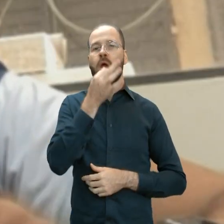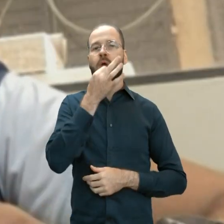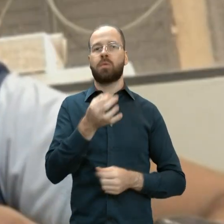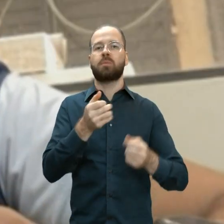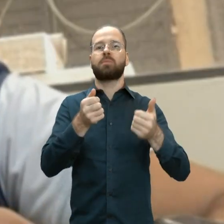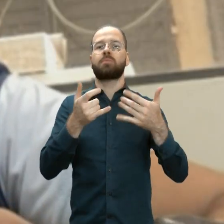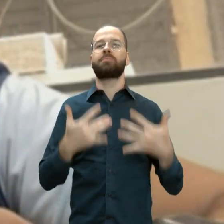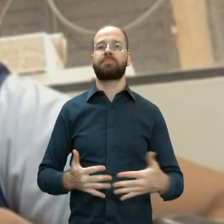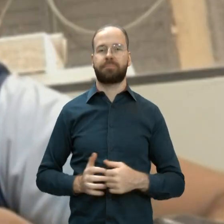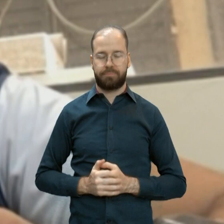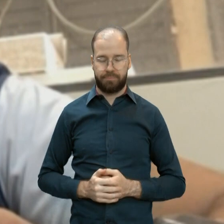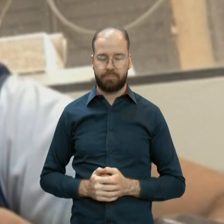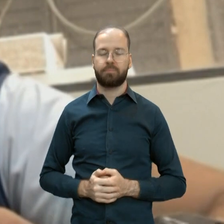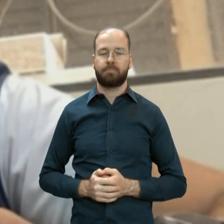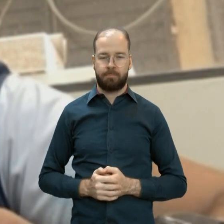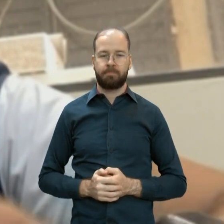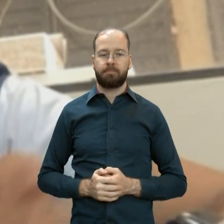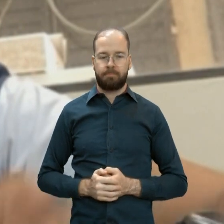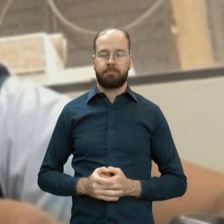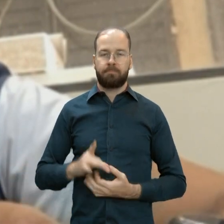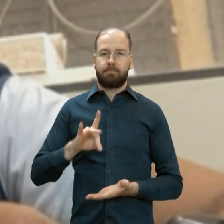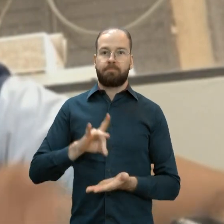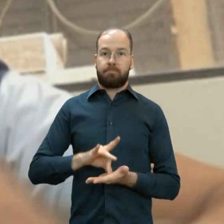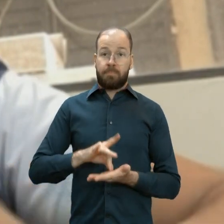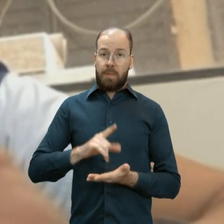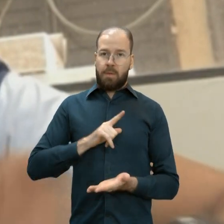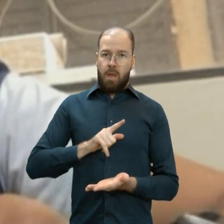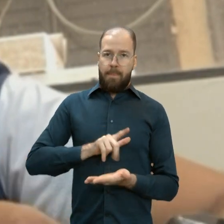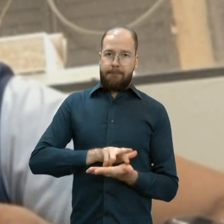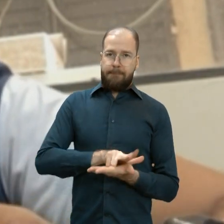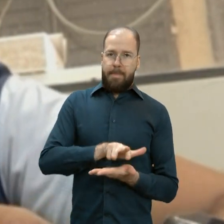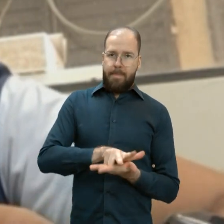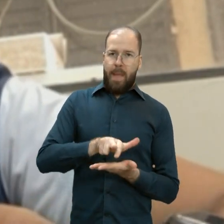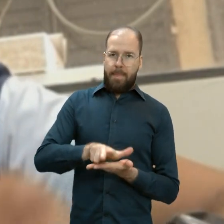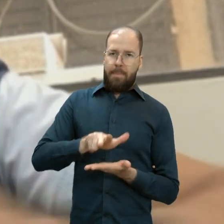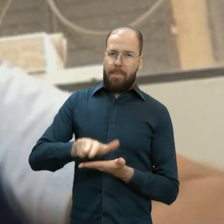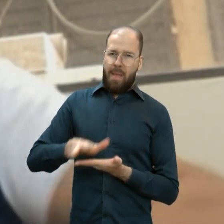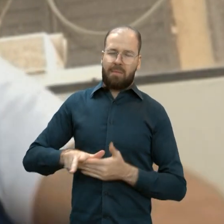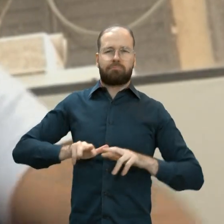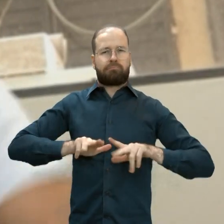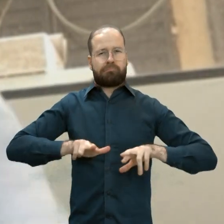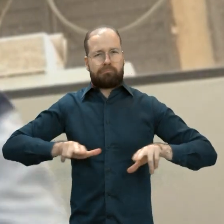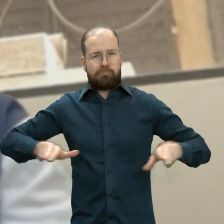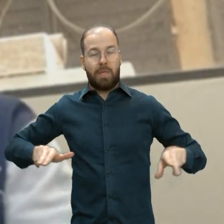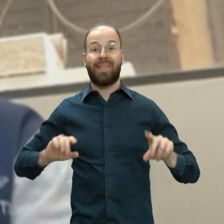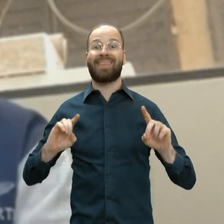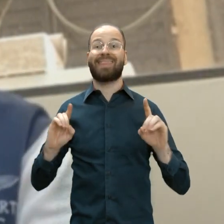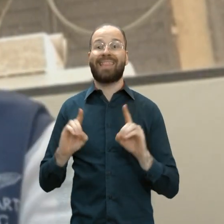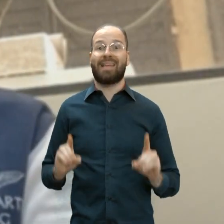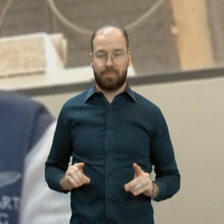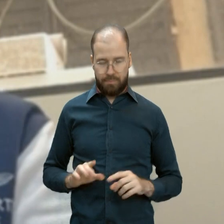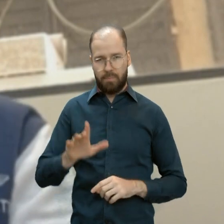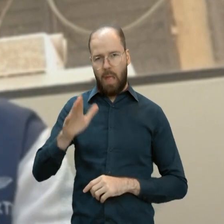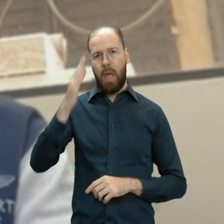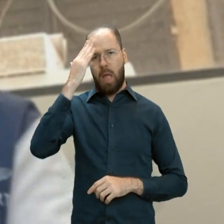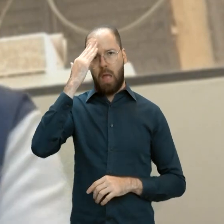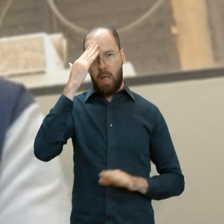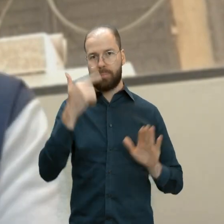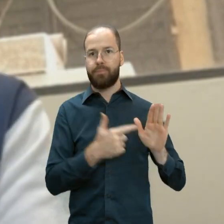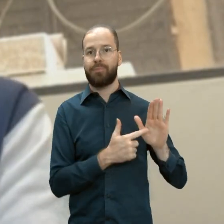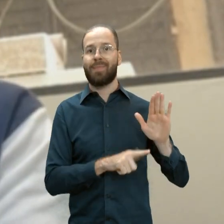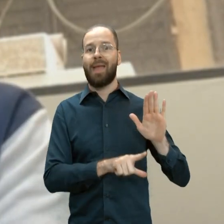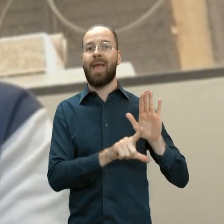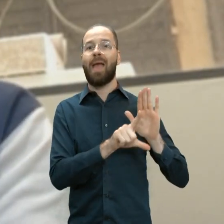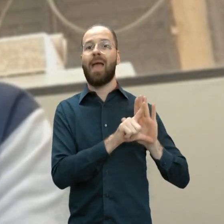muito grande de deficiências. Por isso que, por mais que a Lei Brasileira de Inclusão, ela